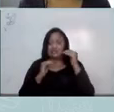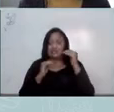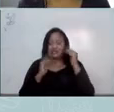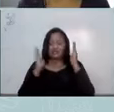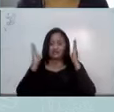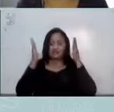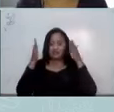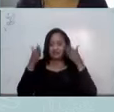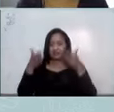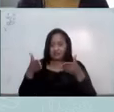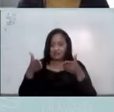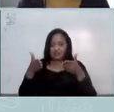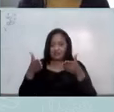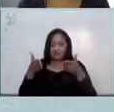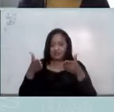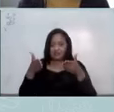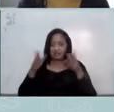bombardeado aí